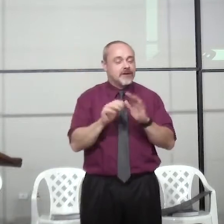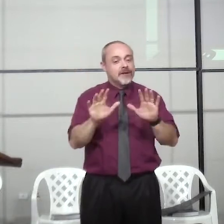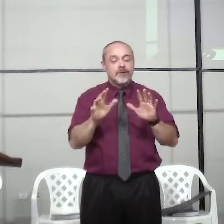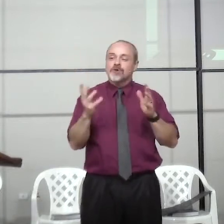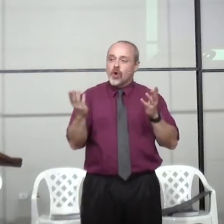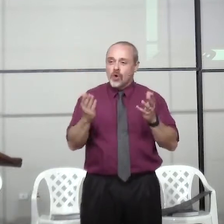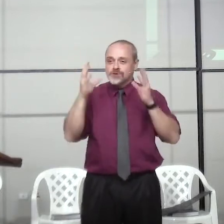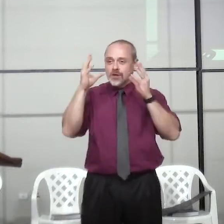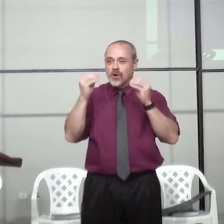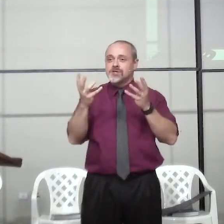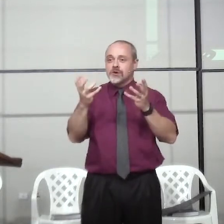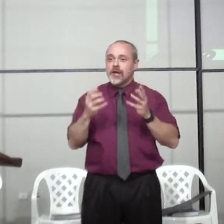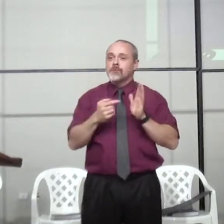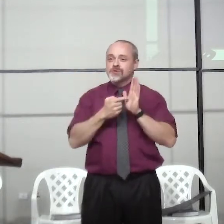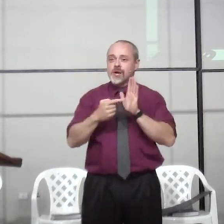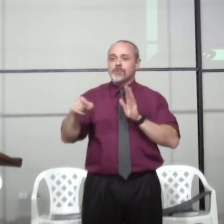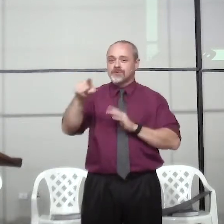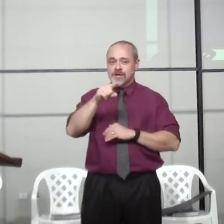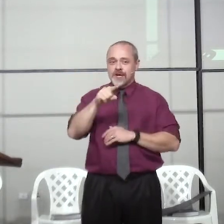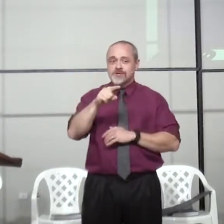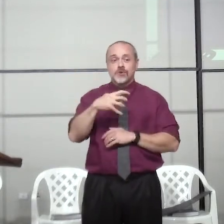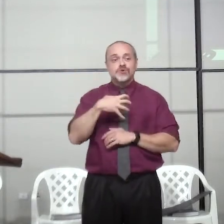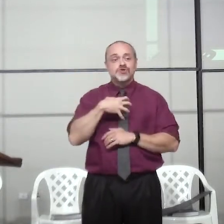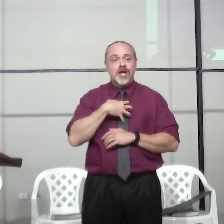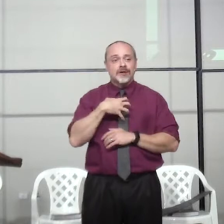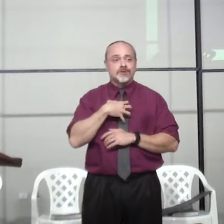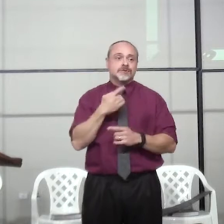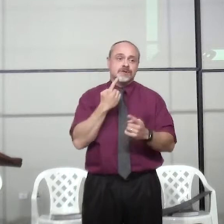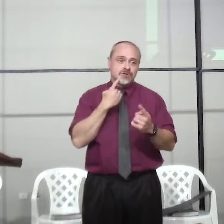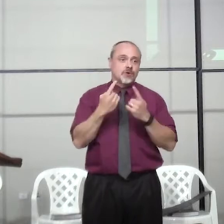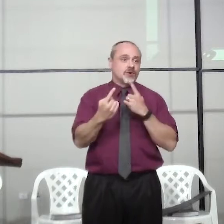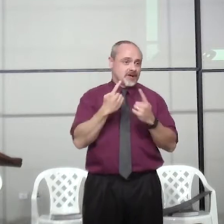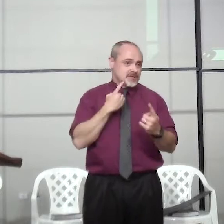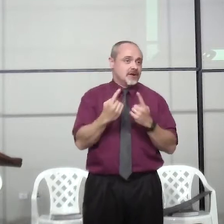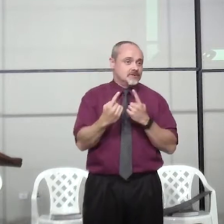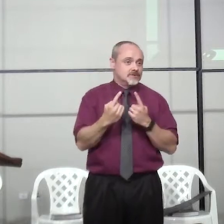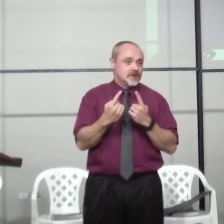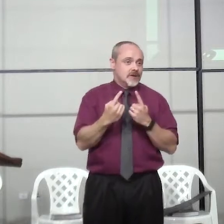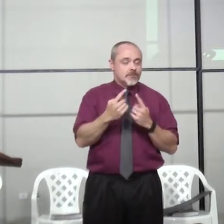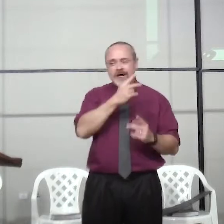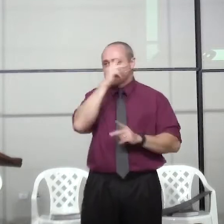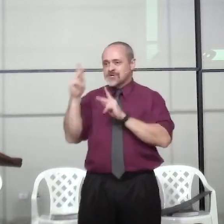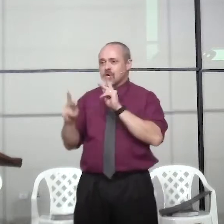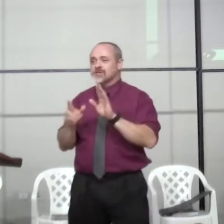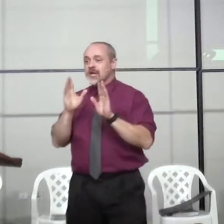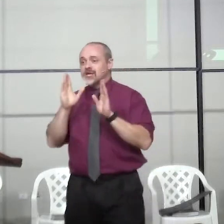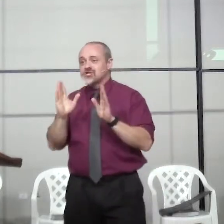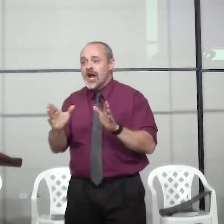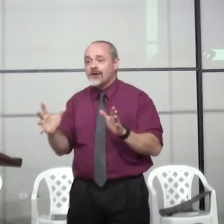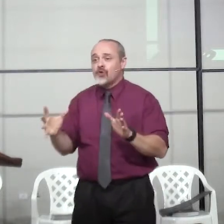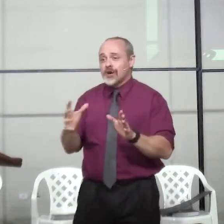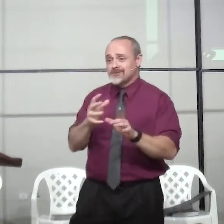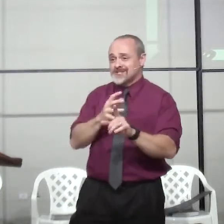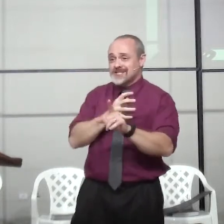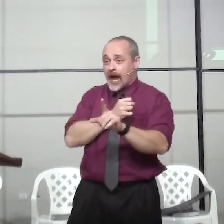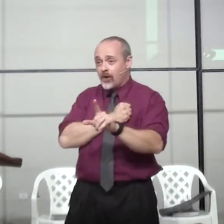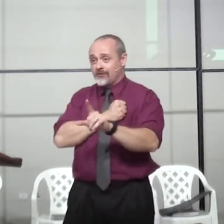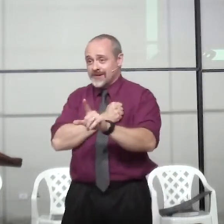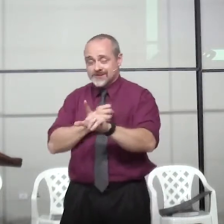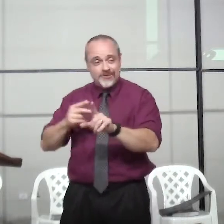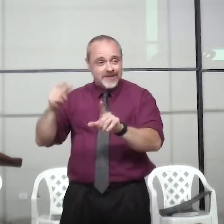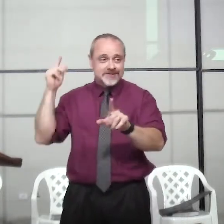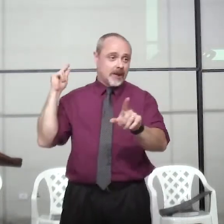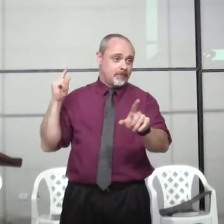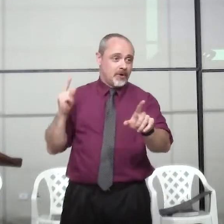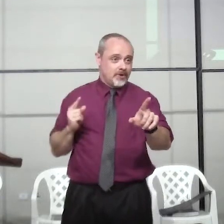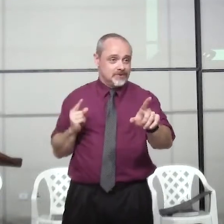anteriormente. Mas hoje à noite eu quero mostrar para vocês um jeito de comunicação. Para as pessoas que já foram